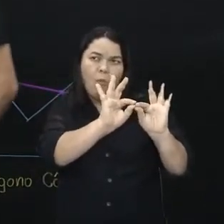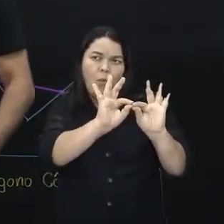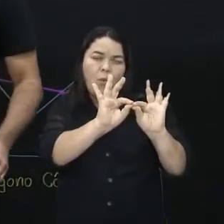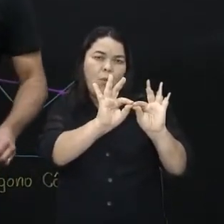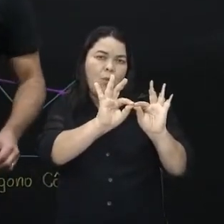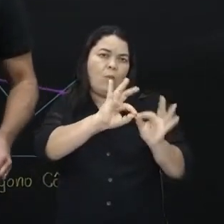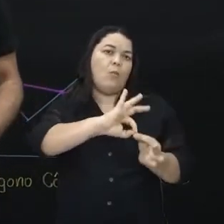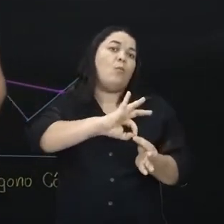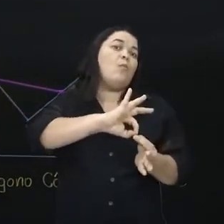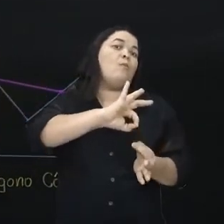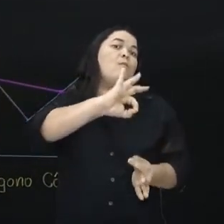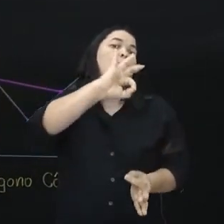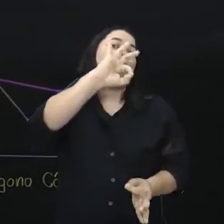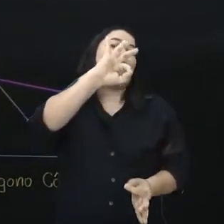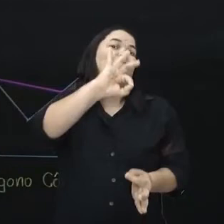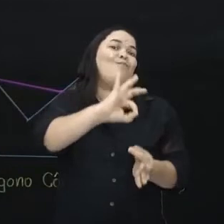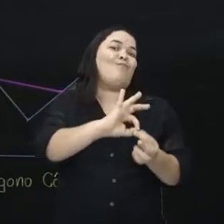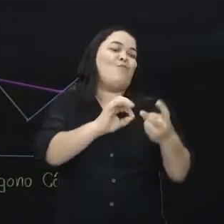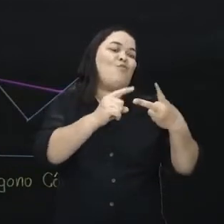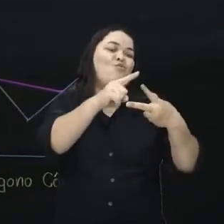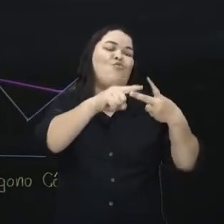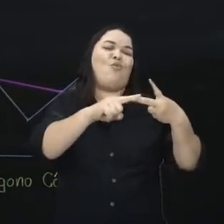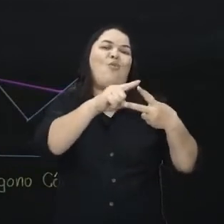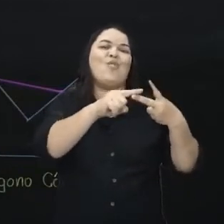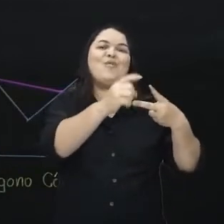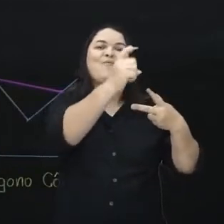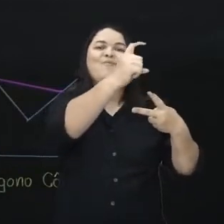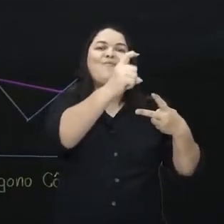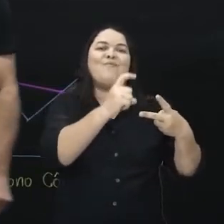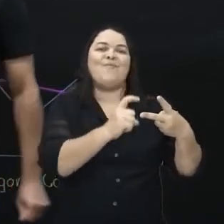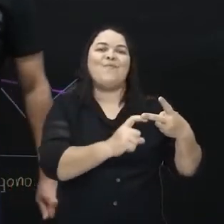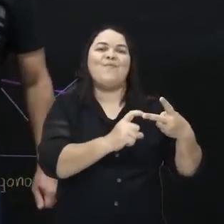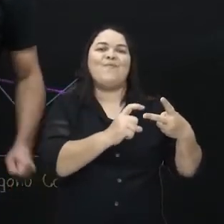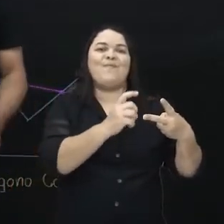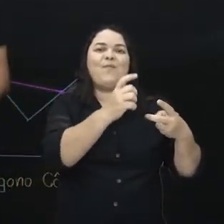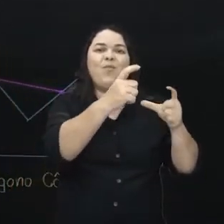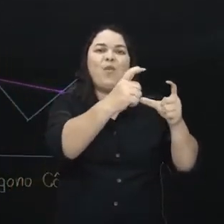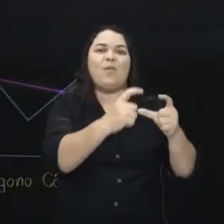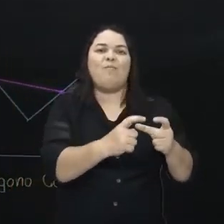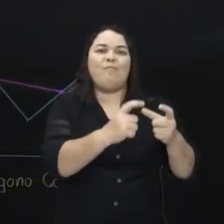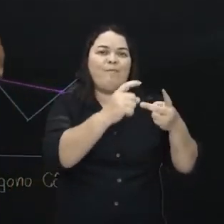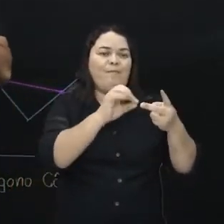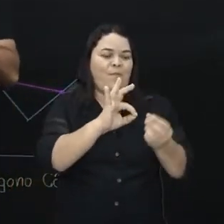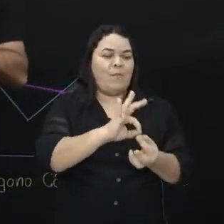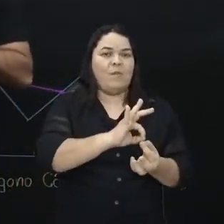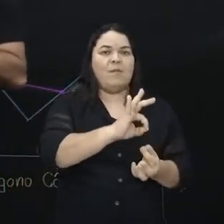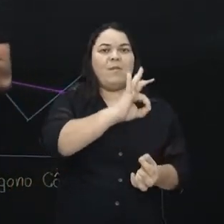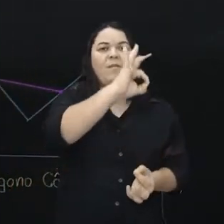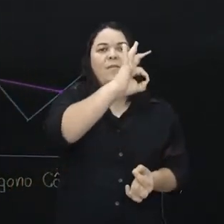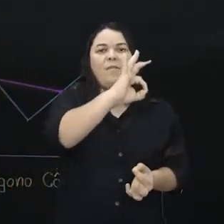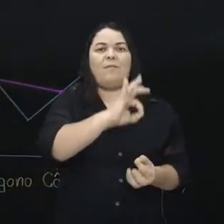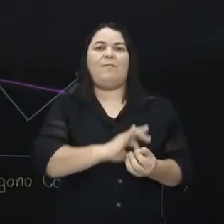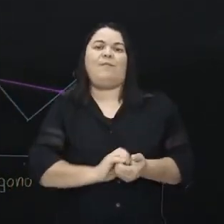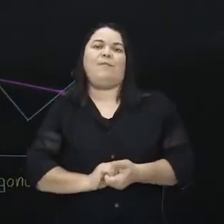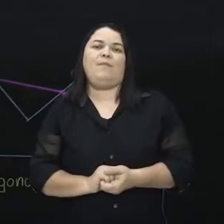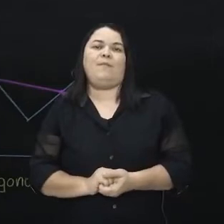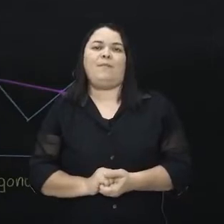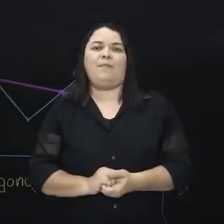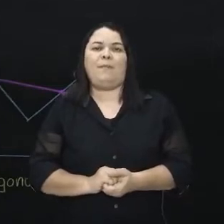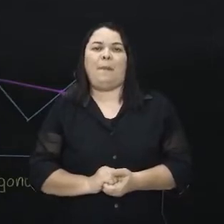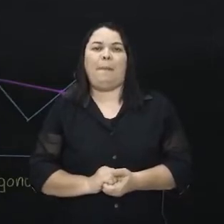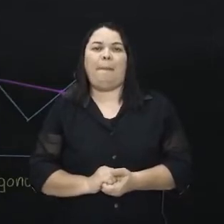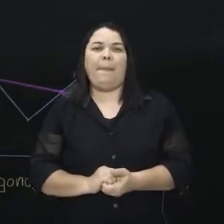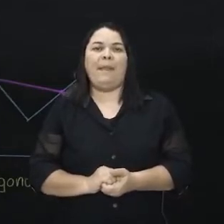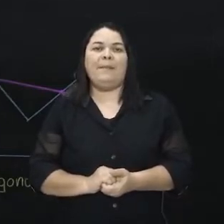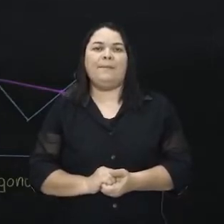ela vai tocar em duas regiões diferentes esse polígono, tá bom? Outra coisa interessante a você